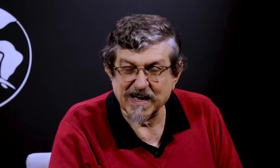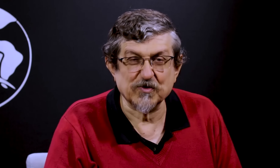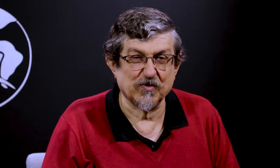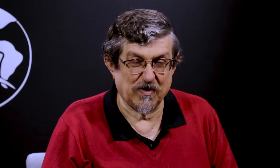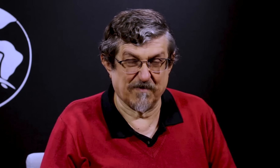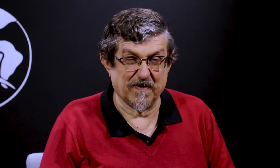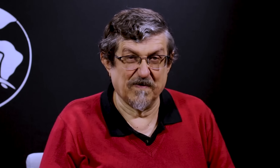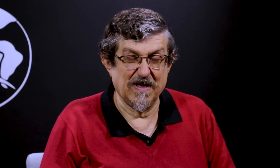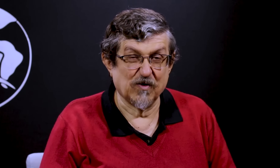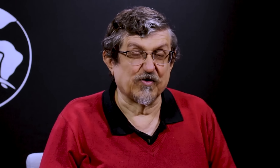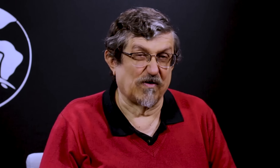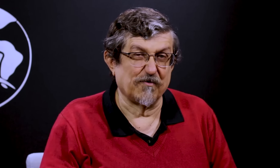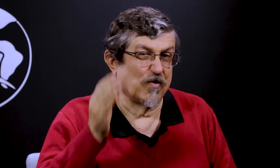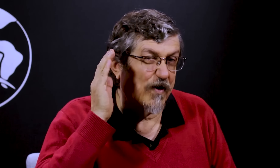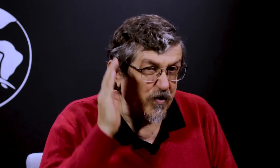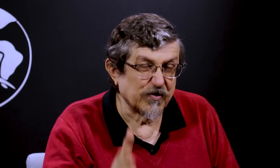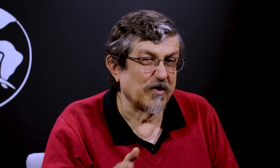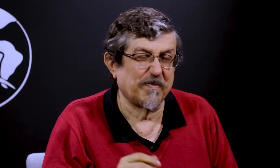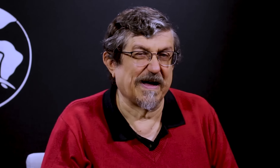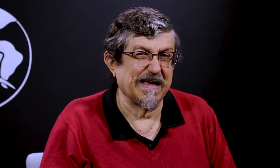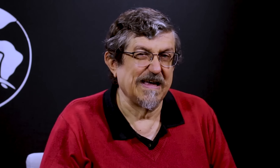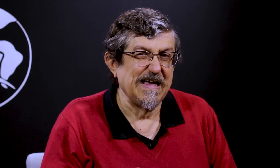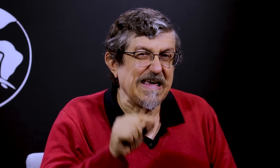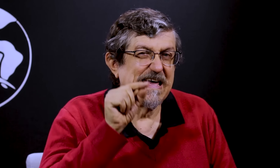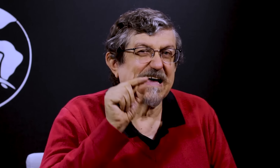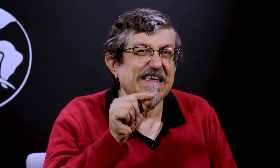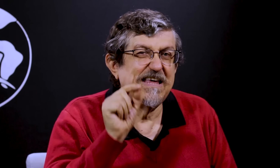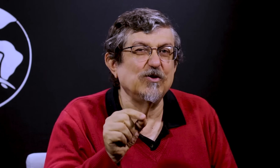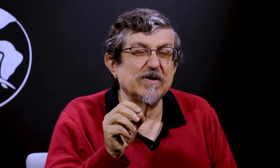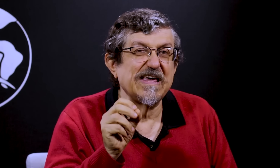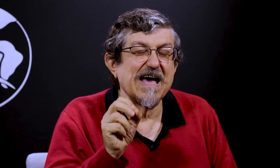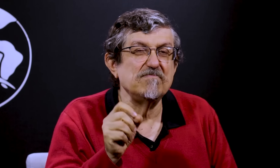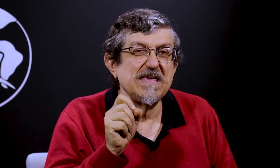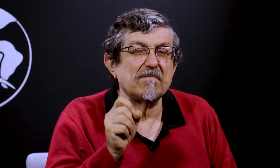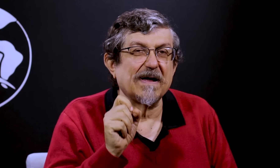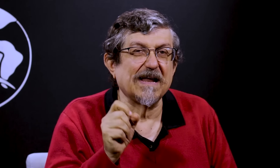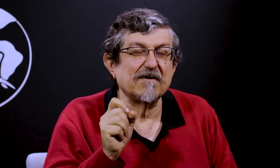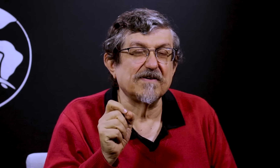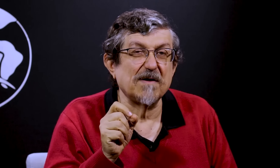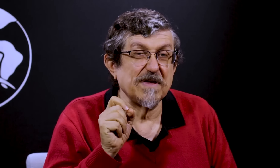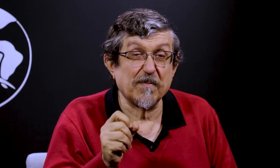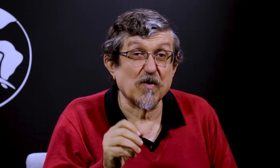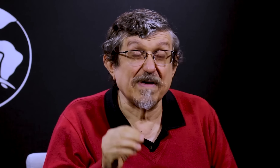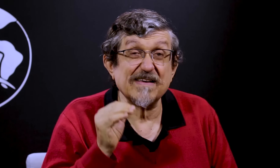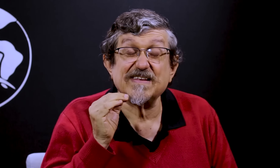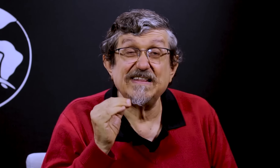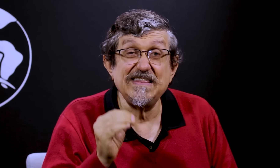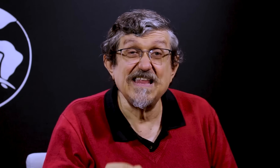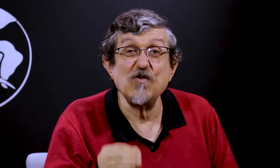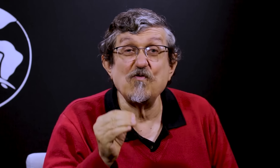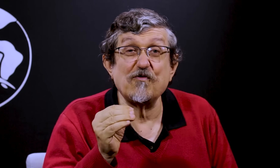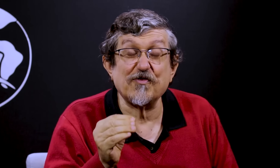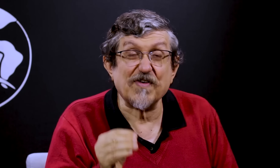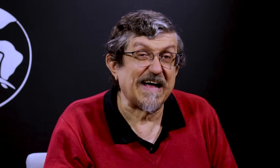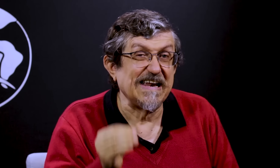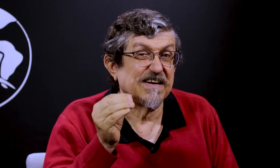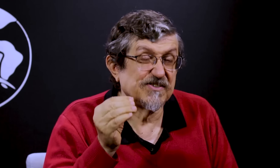lá atrás com seu avô, falou com seu pai, e aquilo que é a minha palavra e a minha promessa